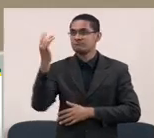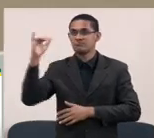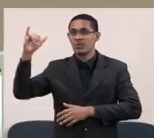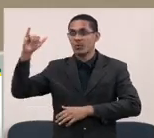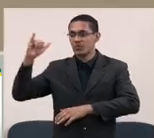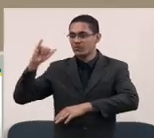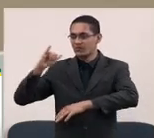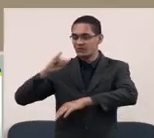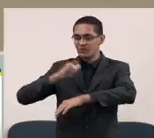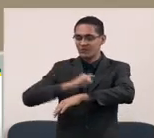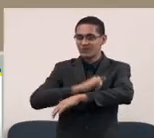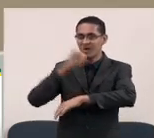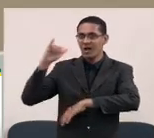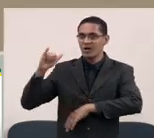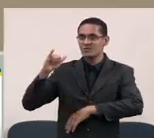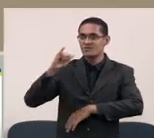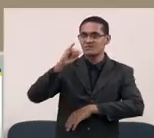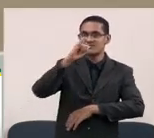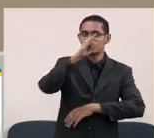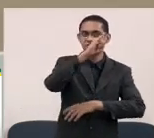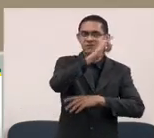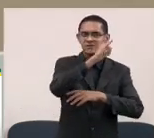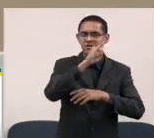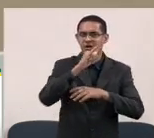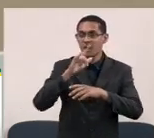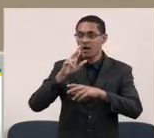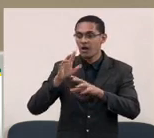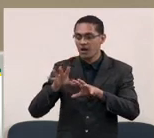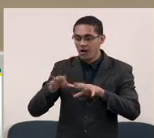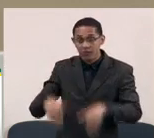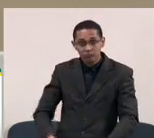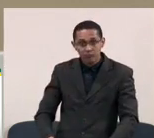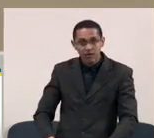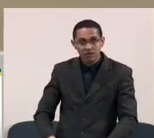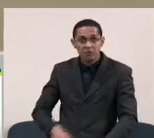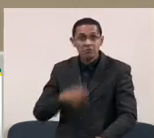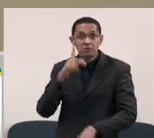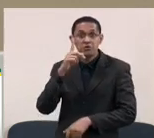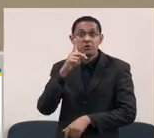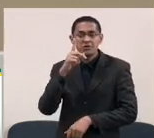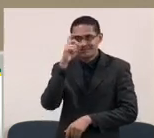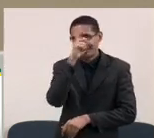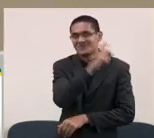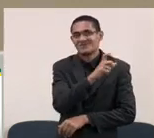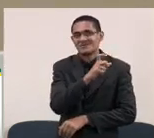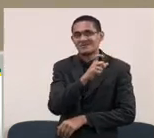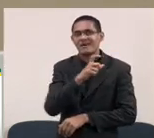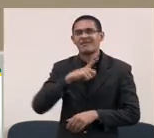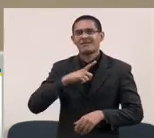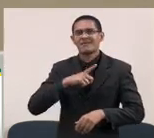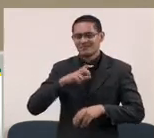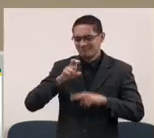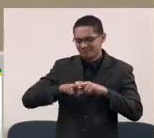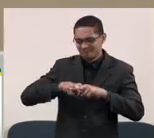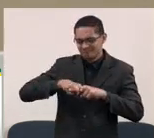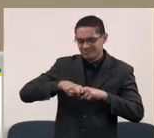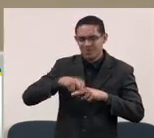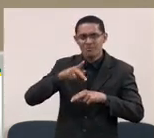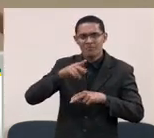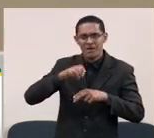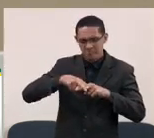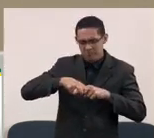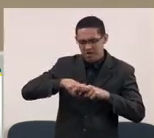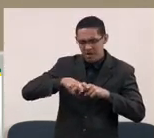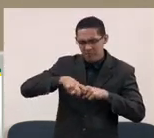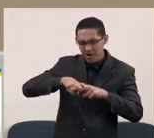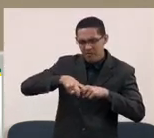avião, é difícil controlar, e a criança começava a chutar a cadeira do